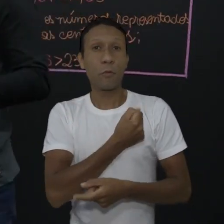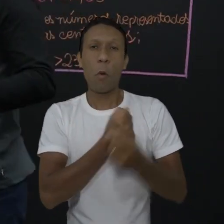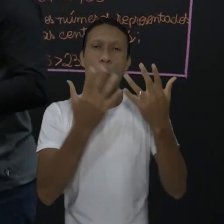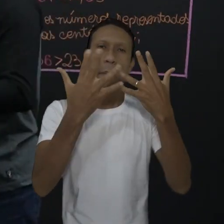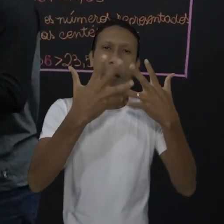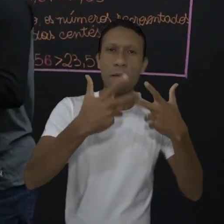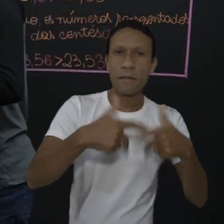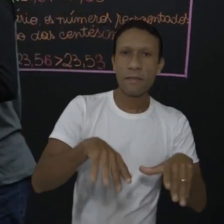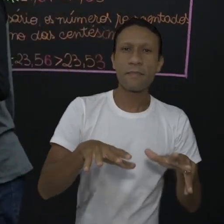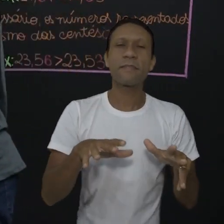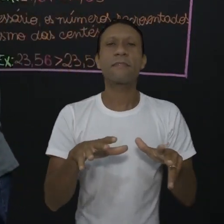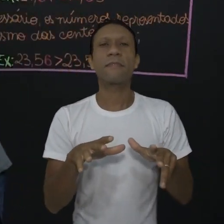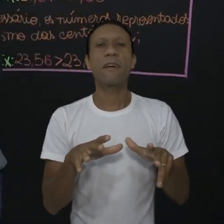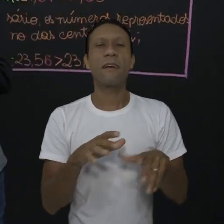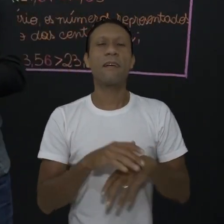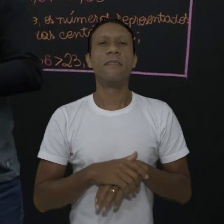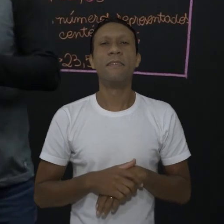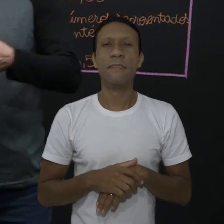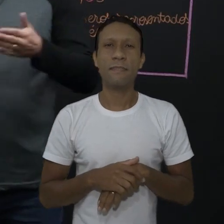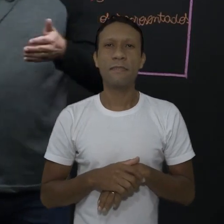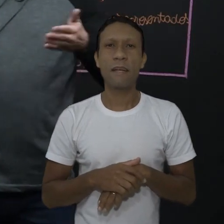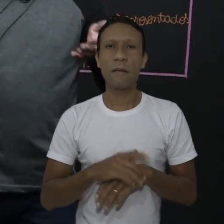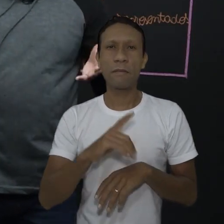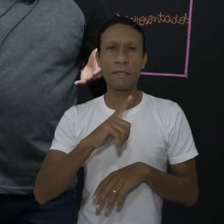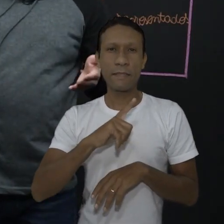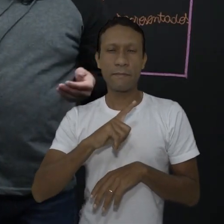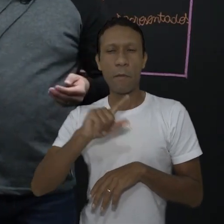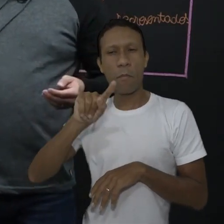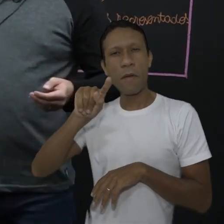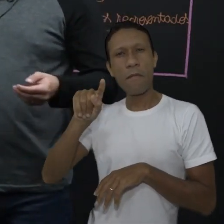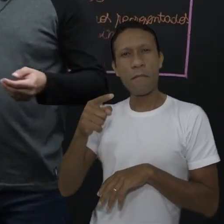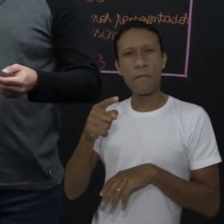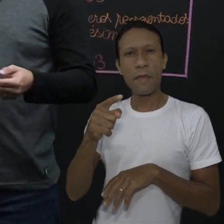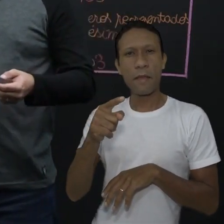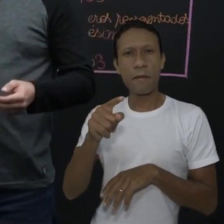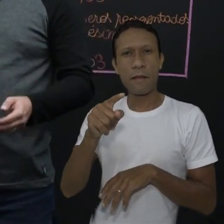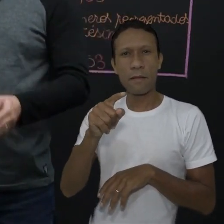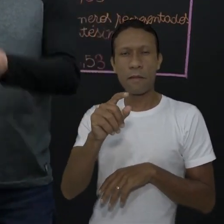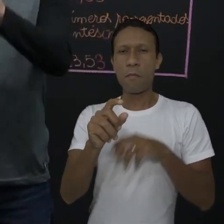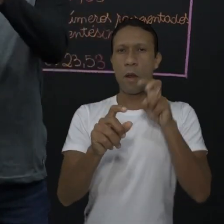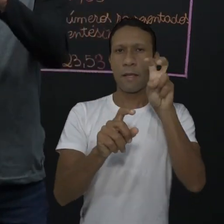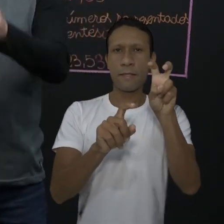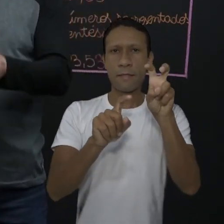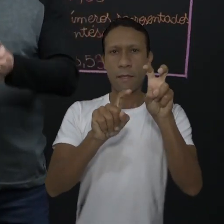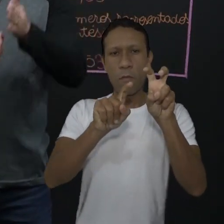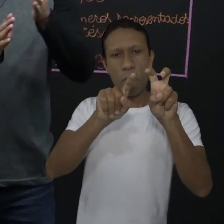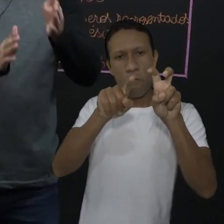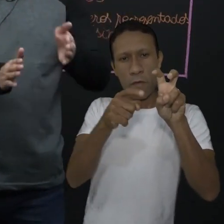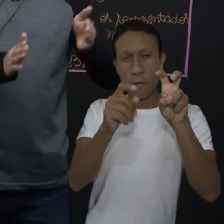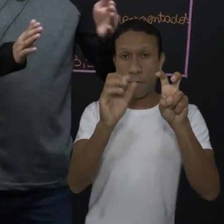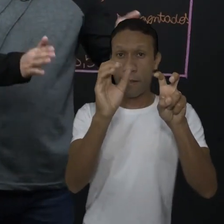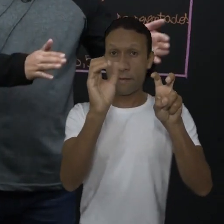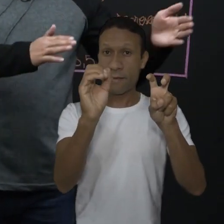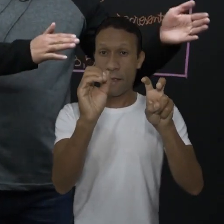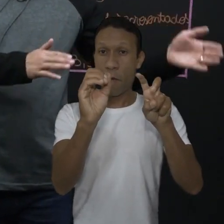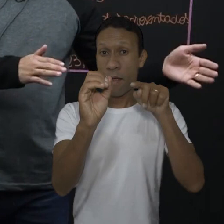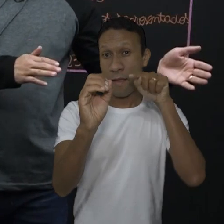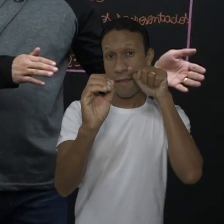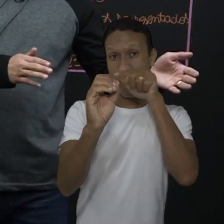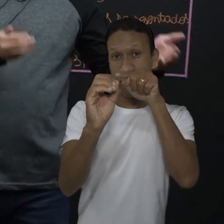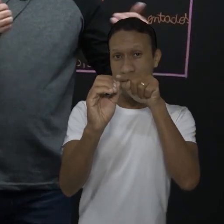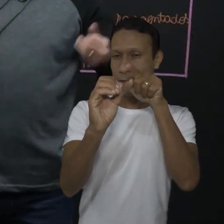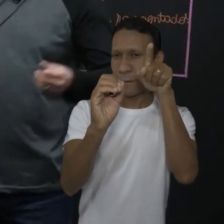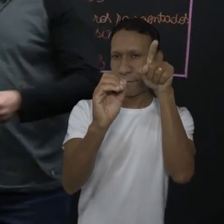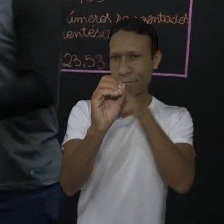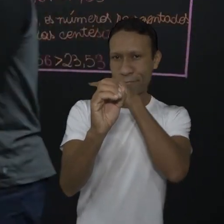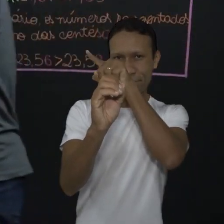inteiro, na verdade, quando ele possuir uma vírgula, após essa vírgula eu só tenho algarismos iguais a